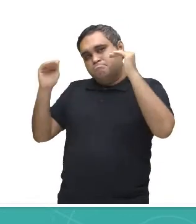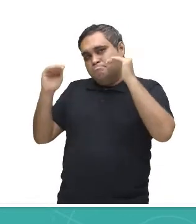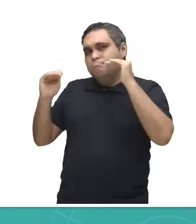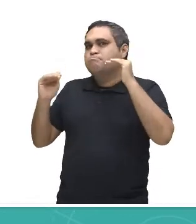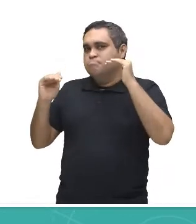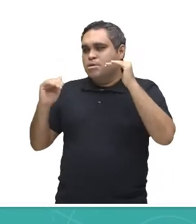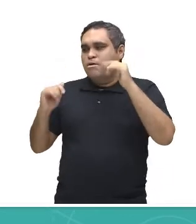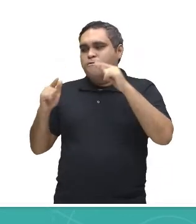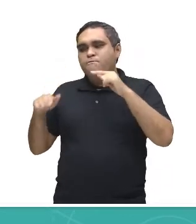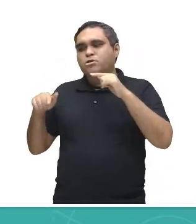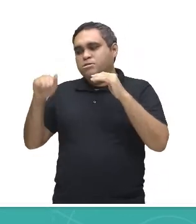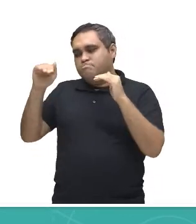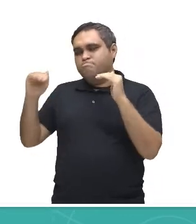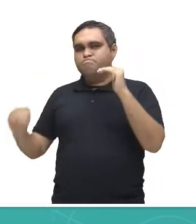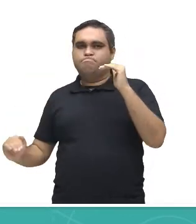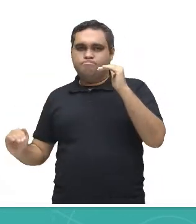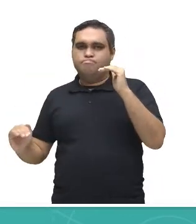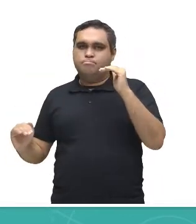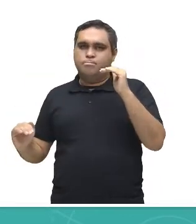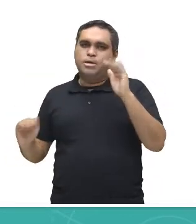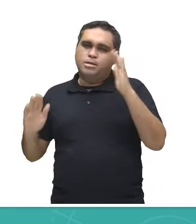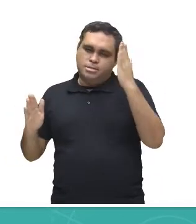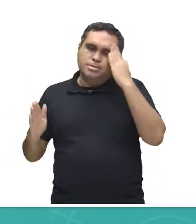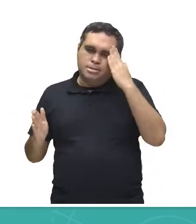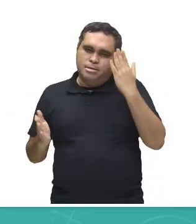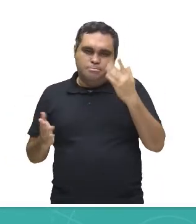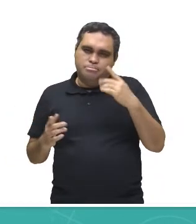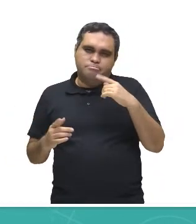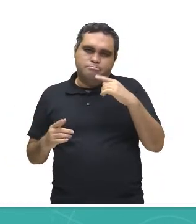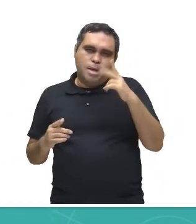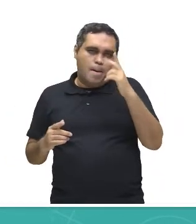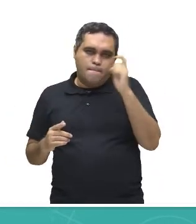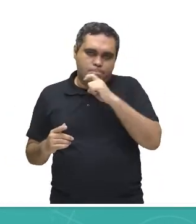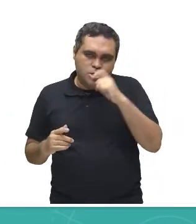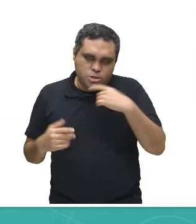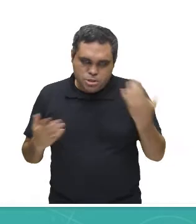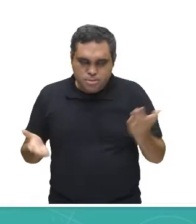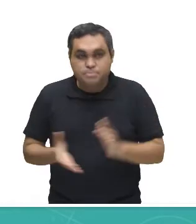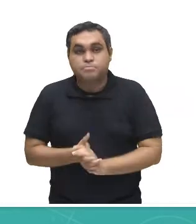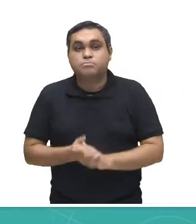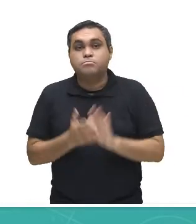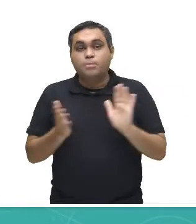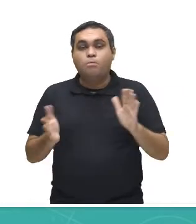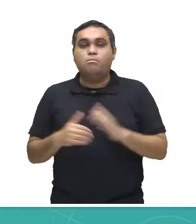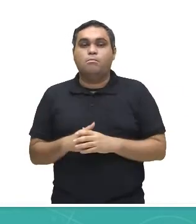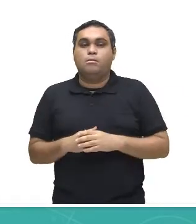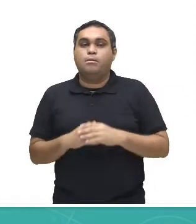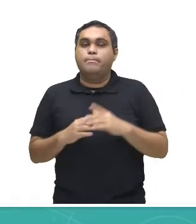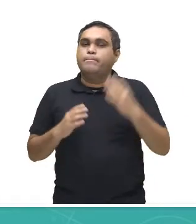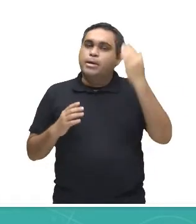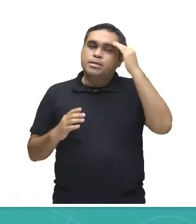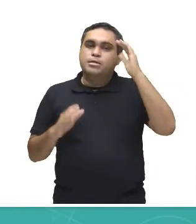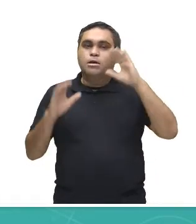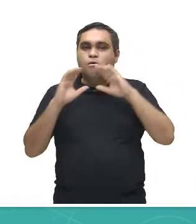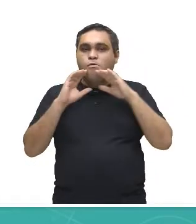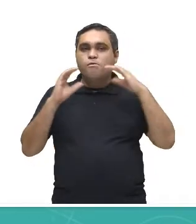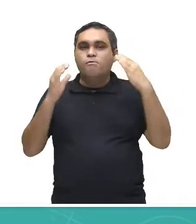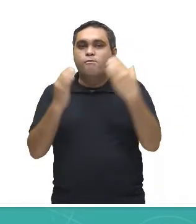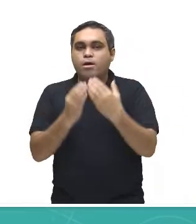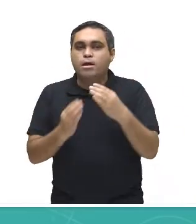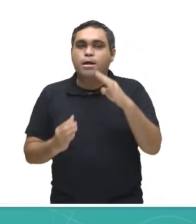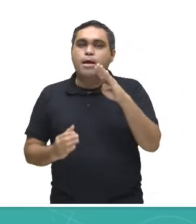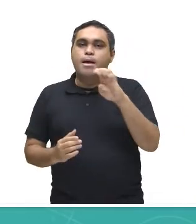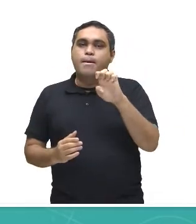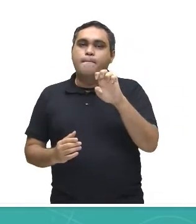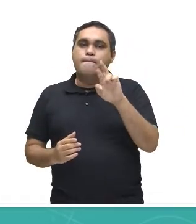existe. Vamos falar agora da Conferência de Berlim. O que, que acontece? Para a gente entender a Conferência de Berlim, a gente precisa entender o que